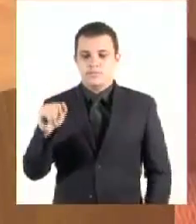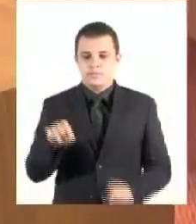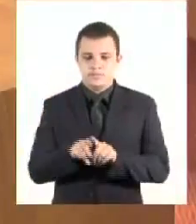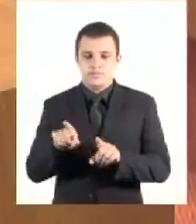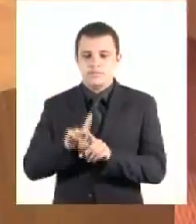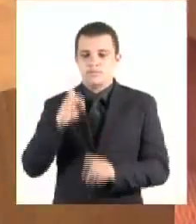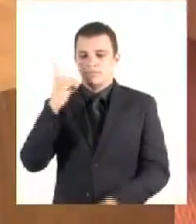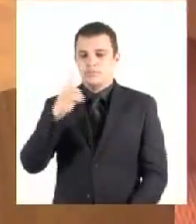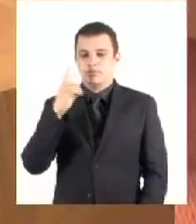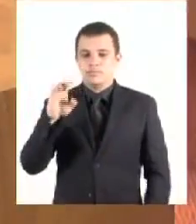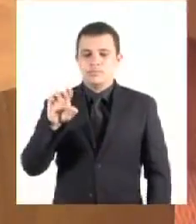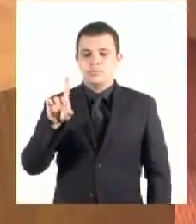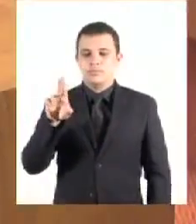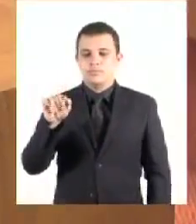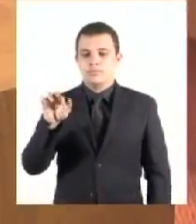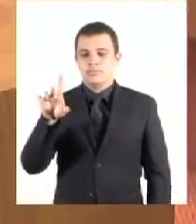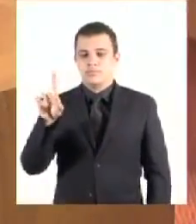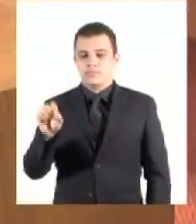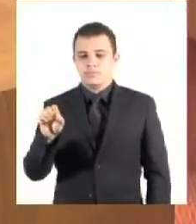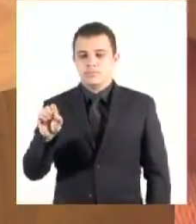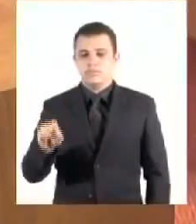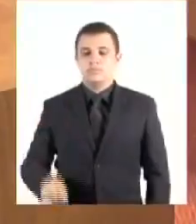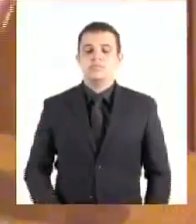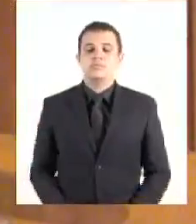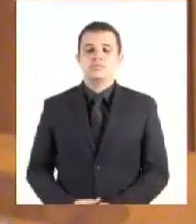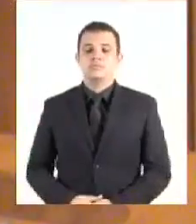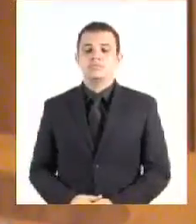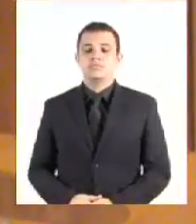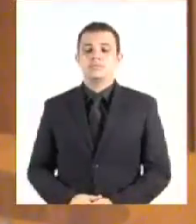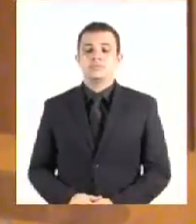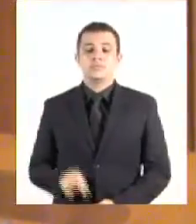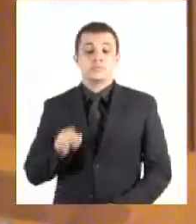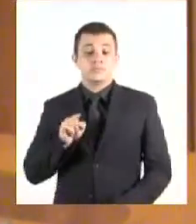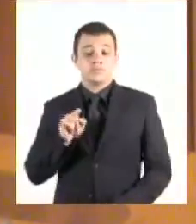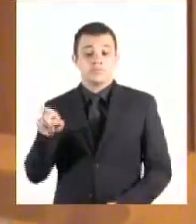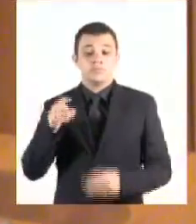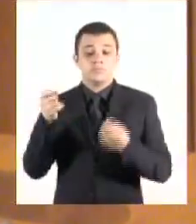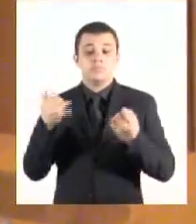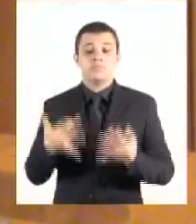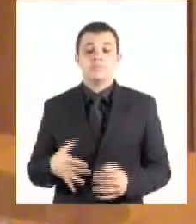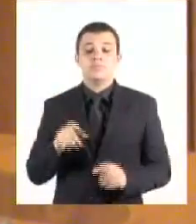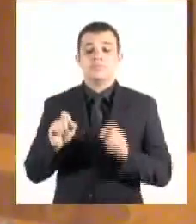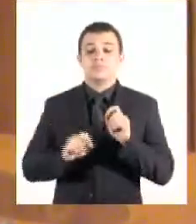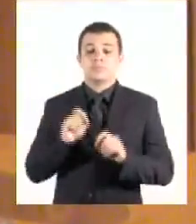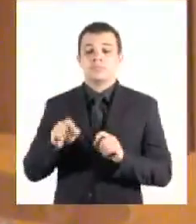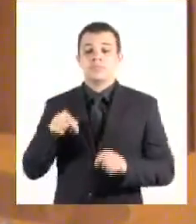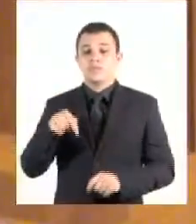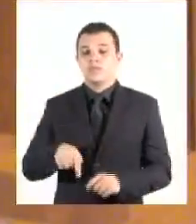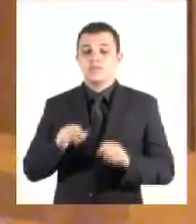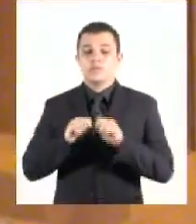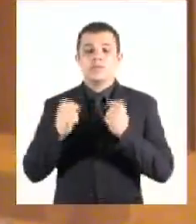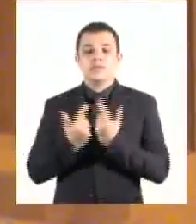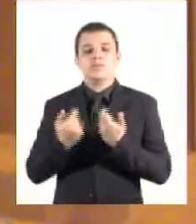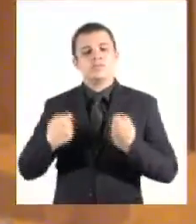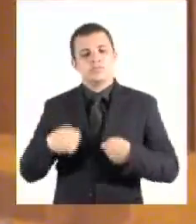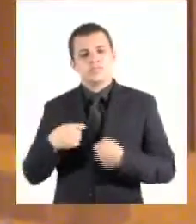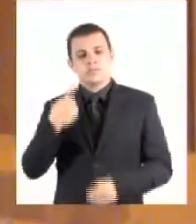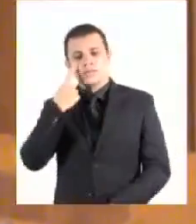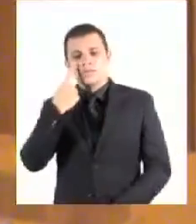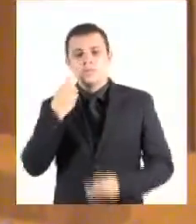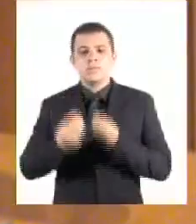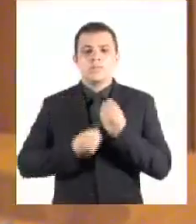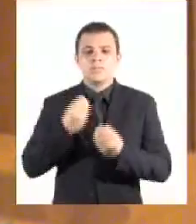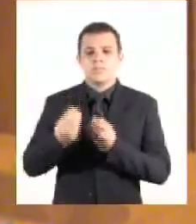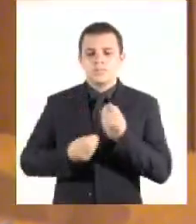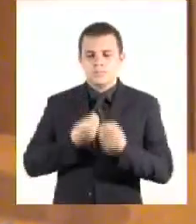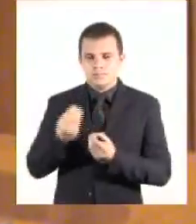Braide também falou que essa casa deveria ver alguma forma de homenagear o Herbert